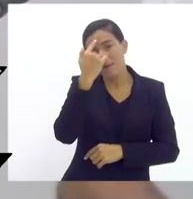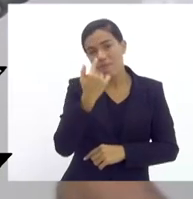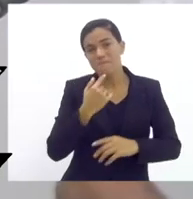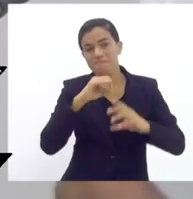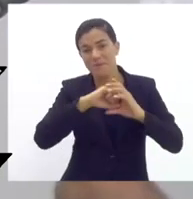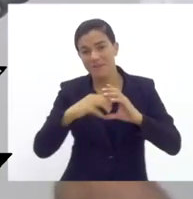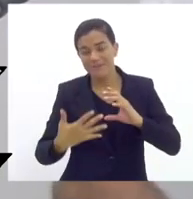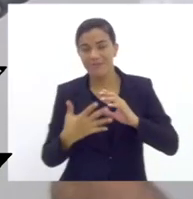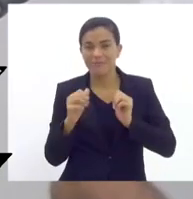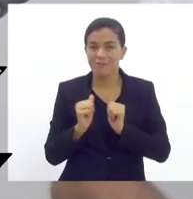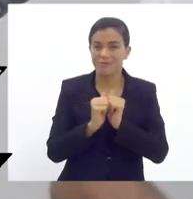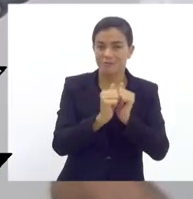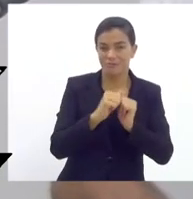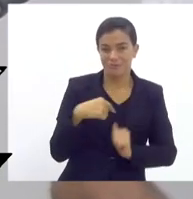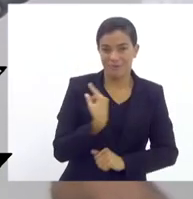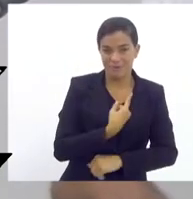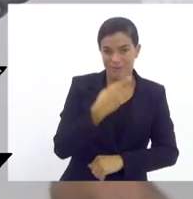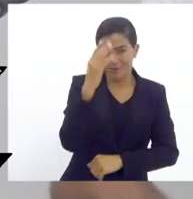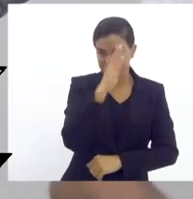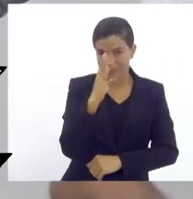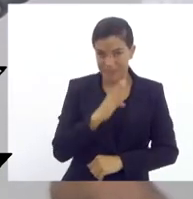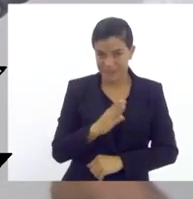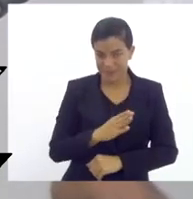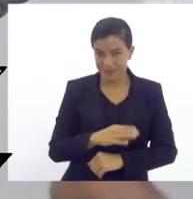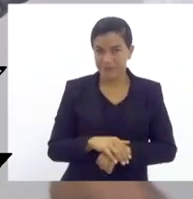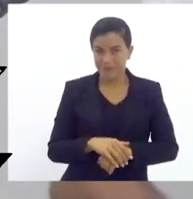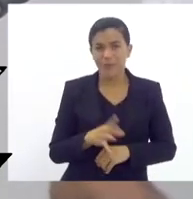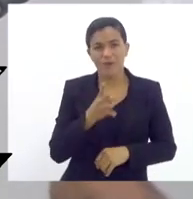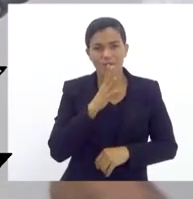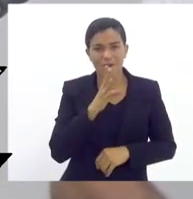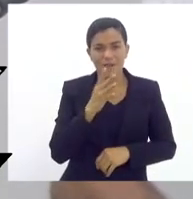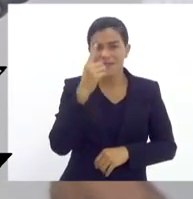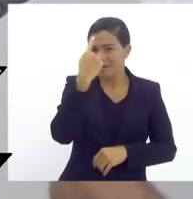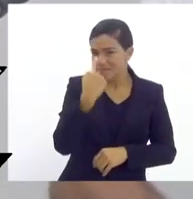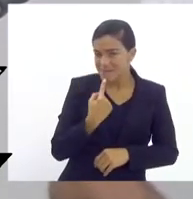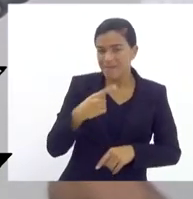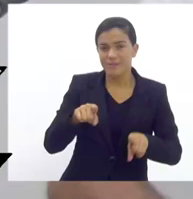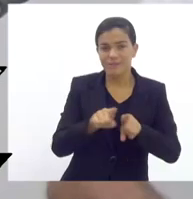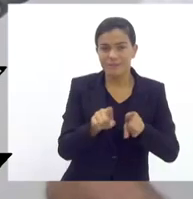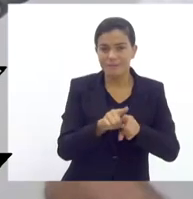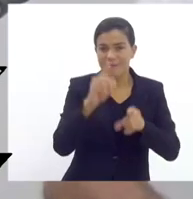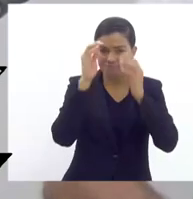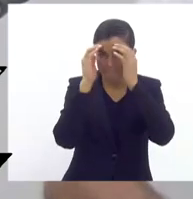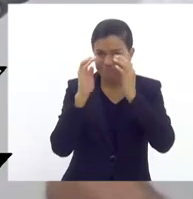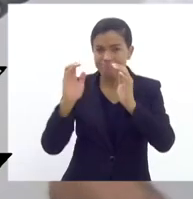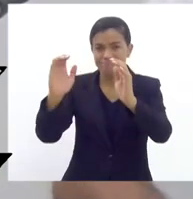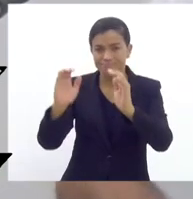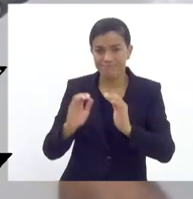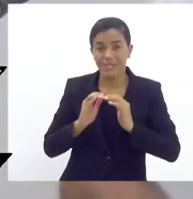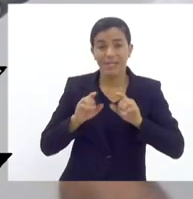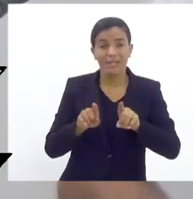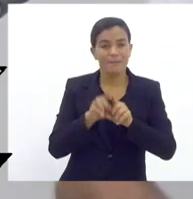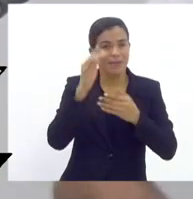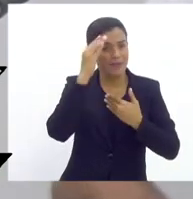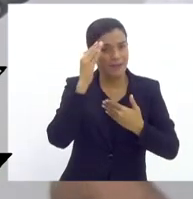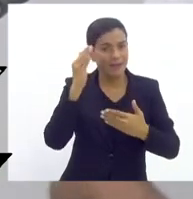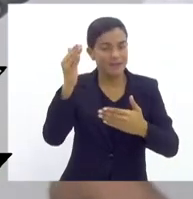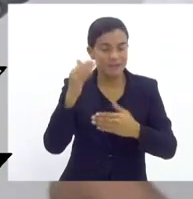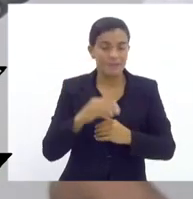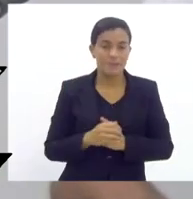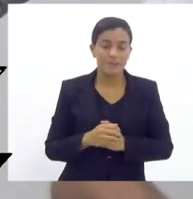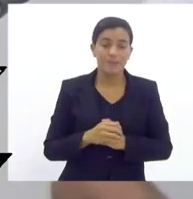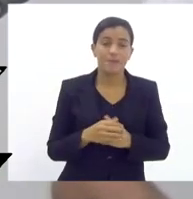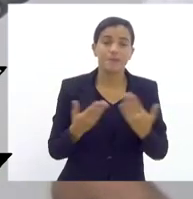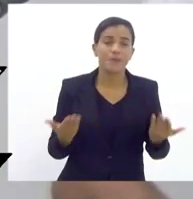está com a gente na cidade no Brasil conhecemos esse perfil reconhecermos respeitarmos e agradecemos também então